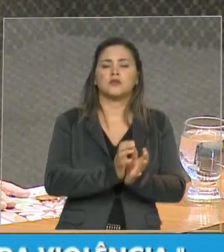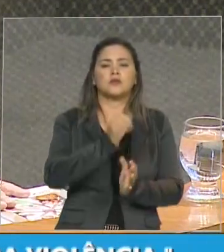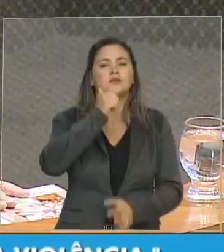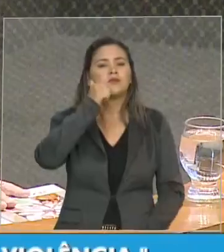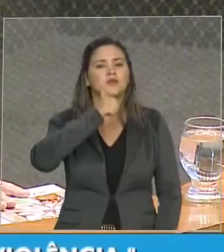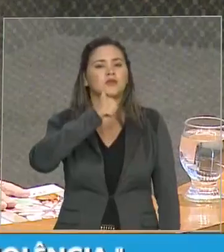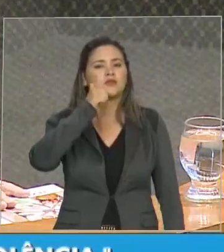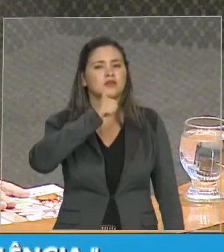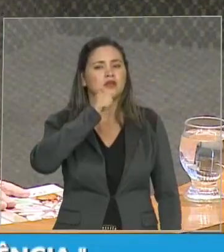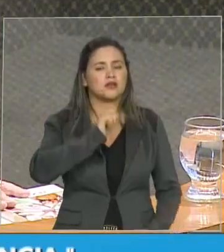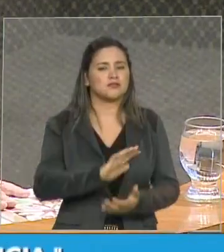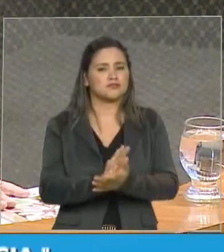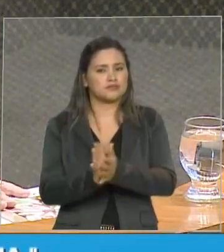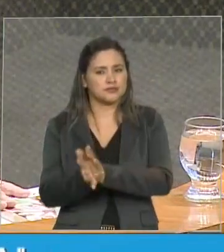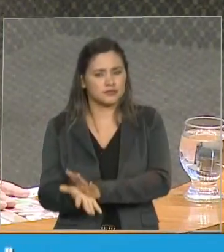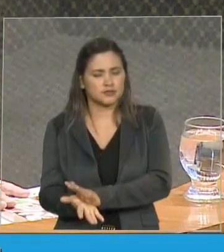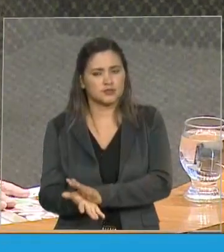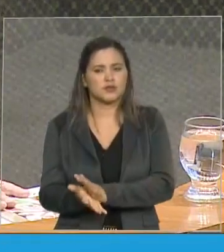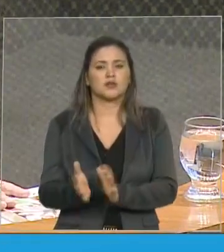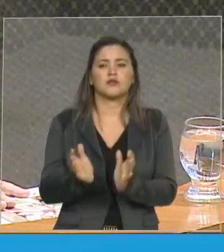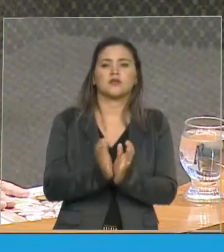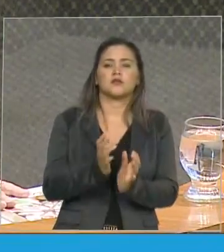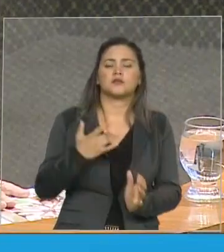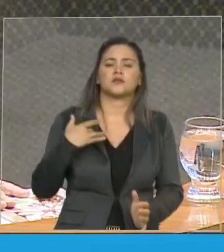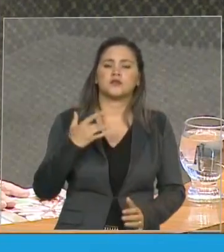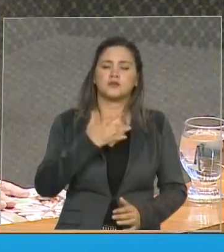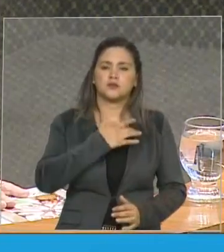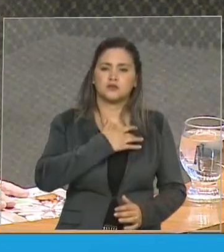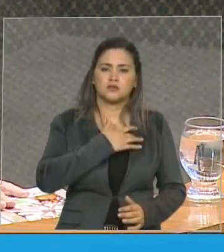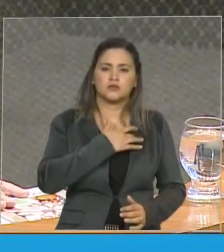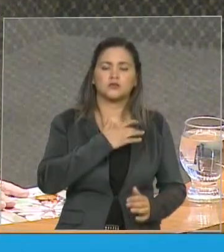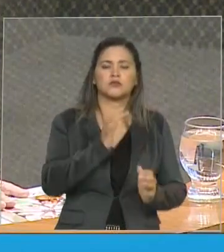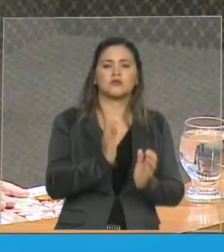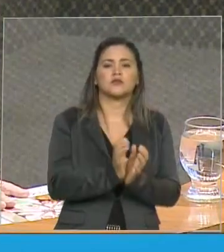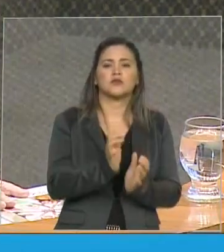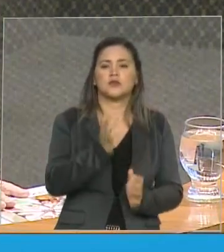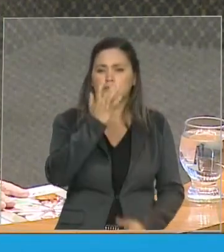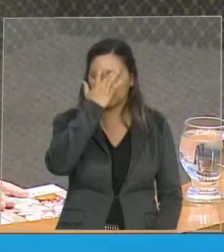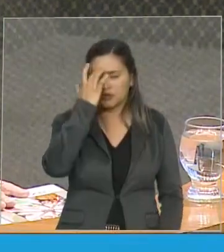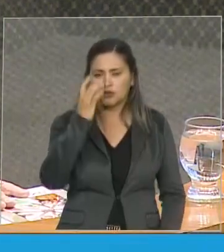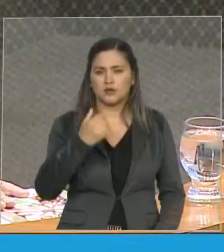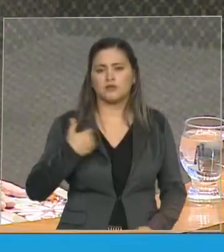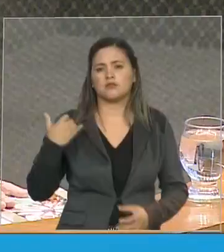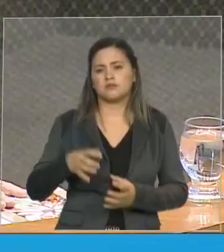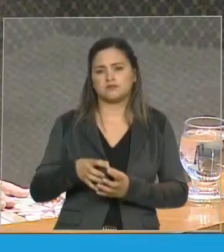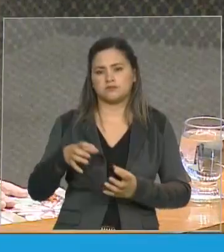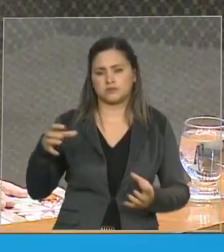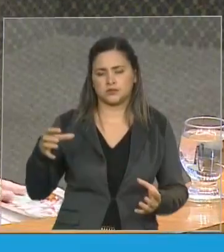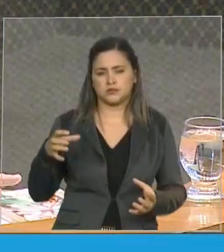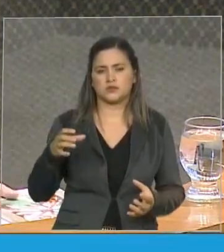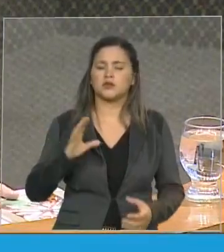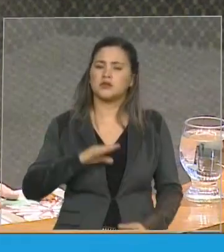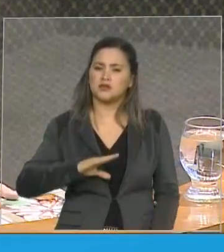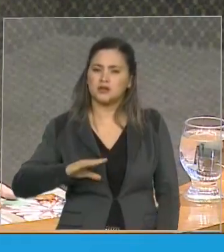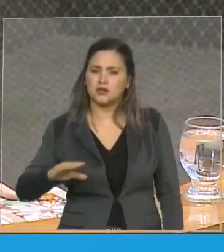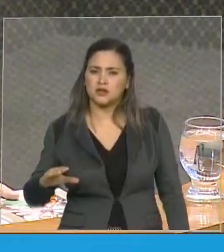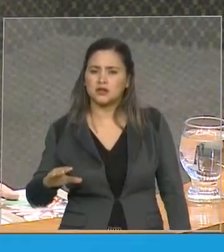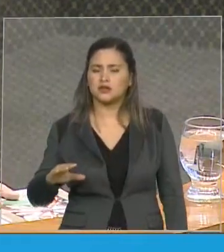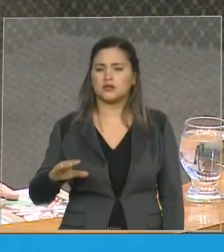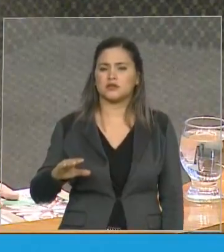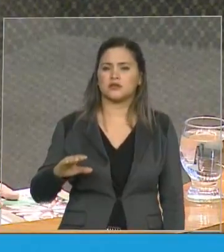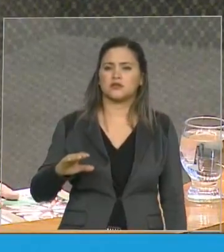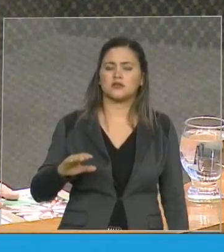marginalizada, a pastoral da saúde, a pastoral da pessoa idosa, da criança, da